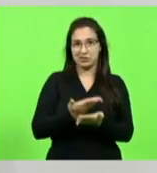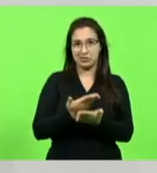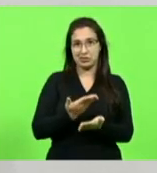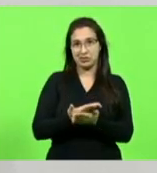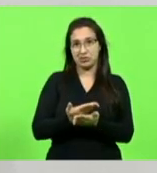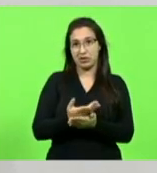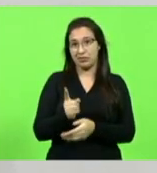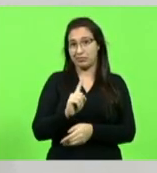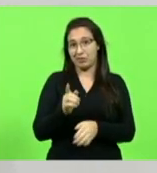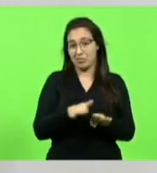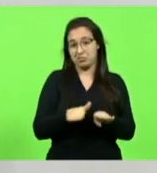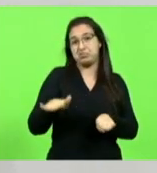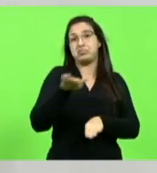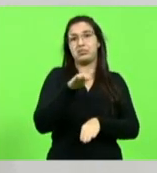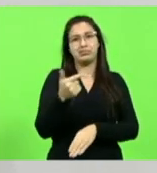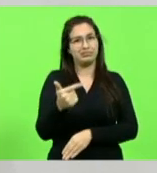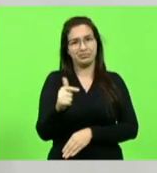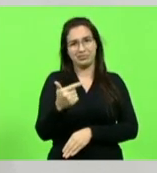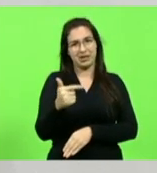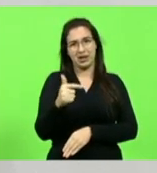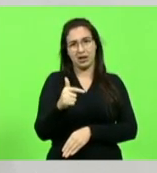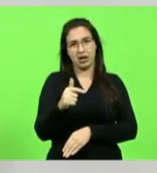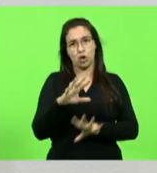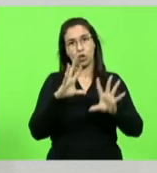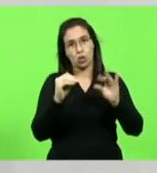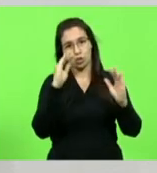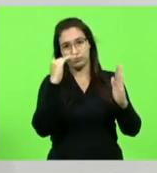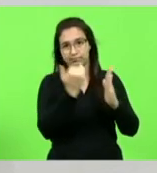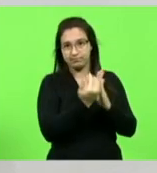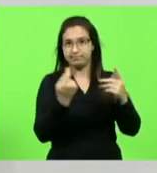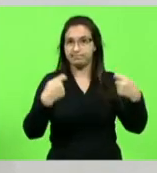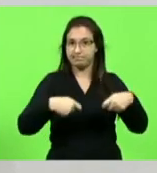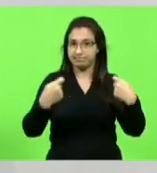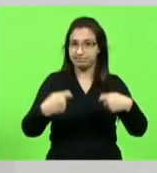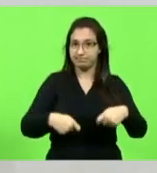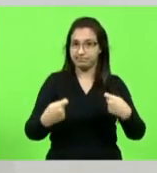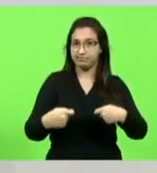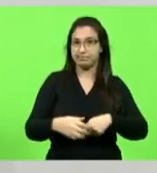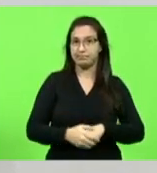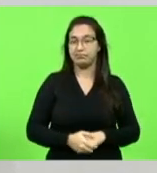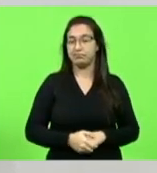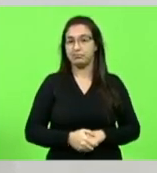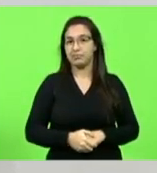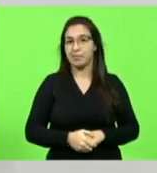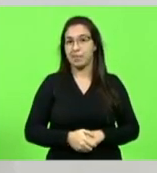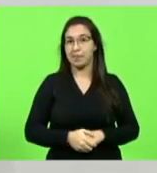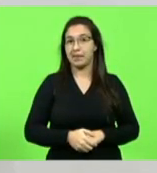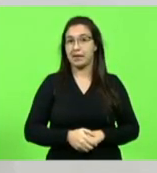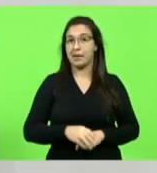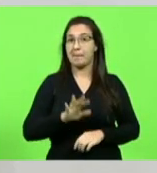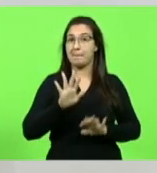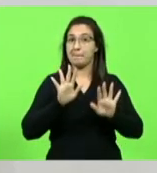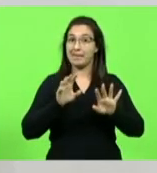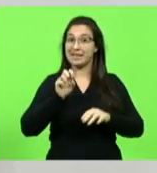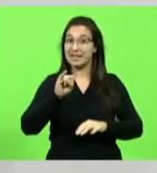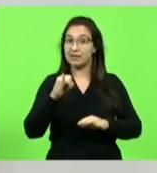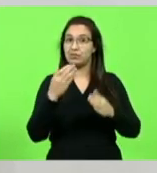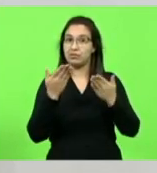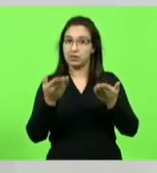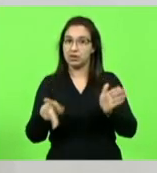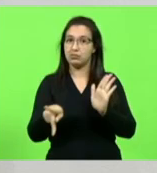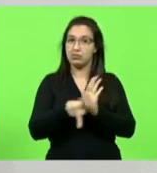Ninguém está acima da lei. Entretanto, ao menos que você seja o sindicato dos servidores